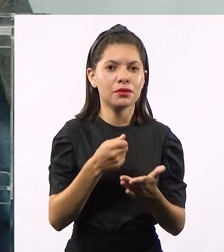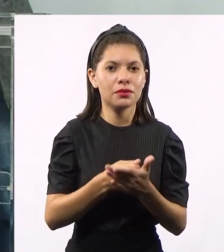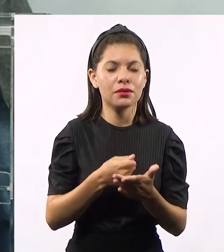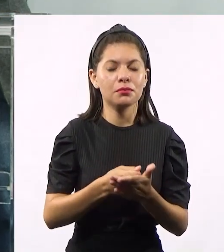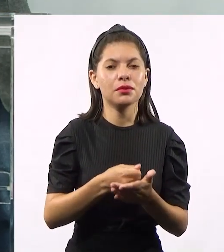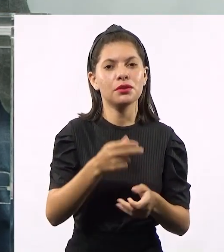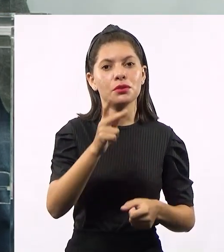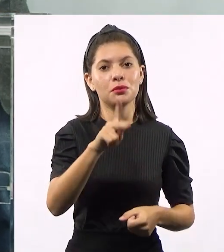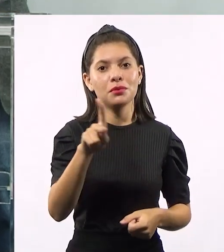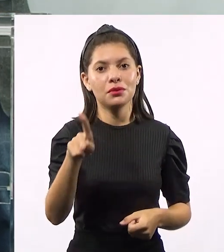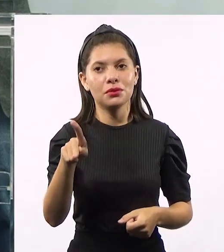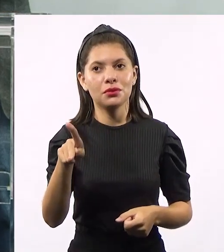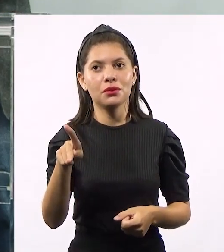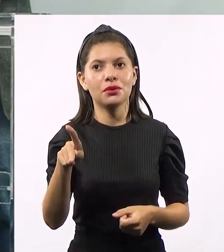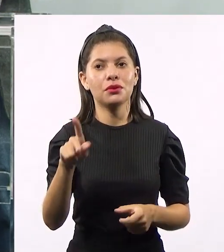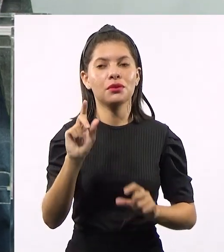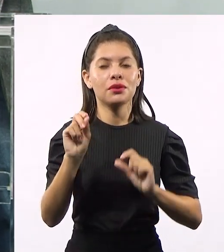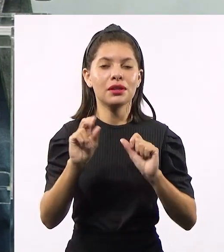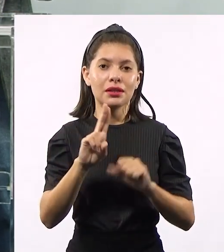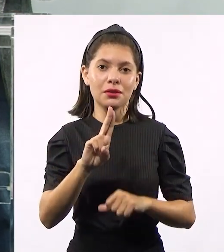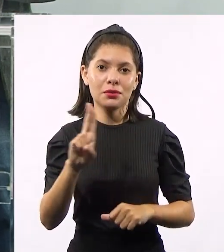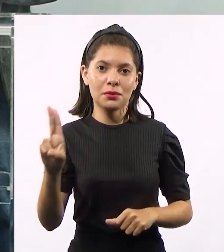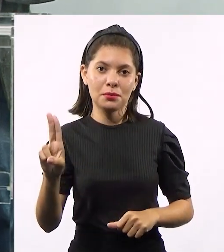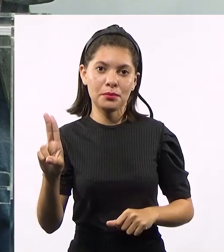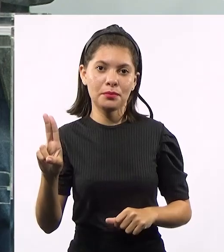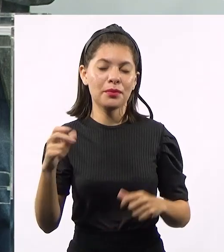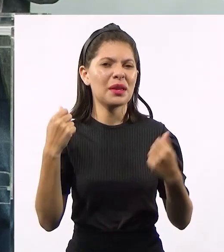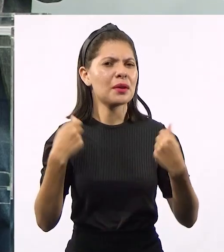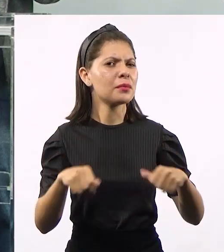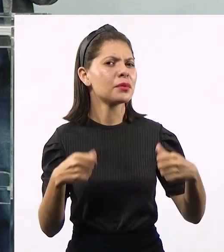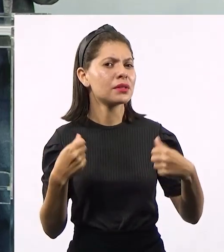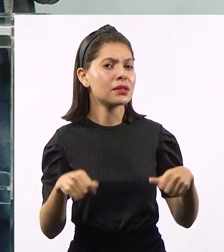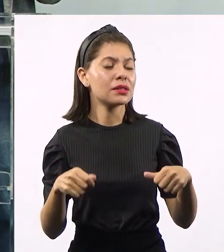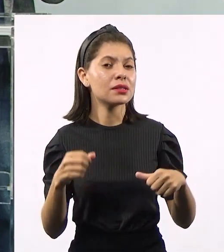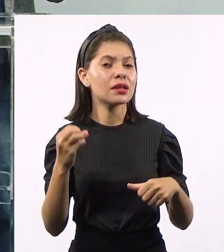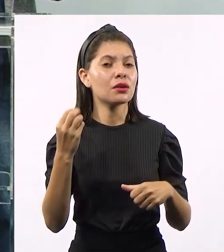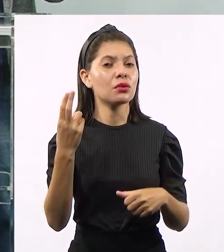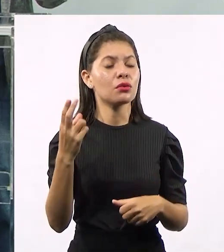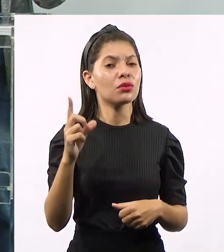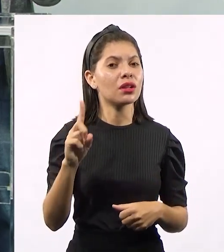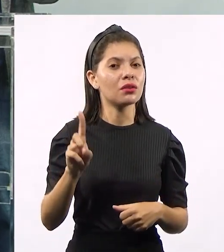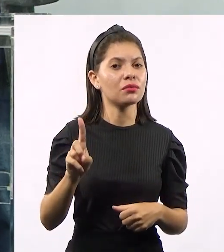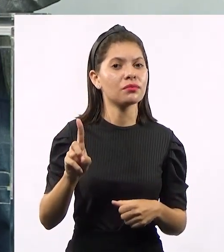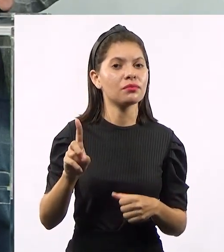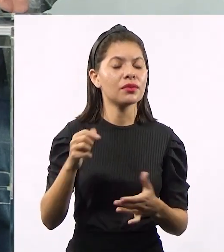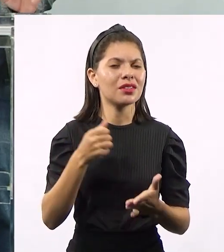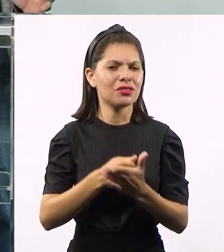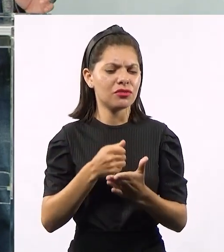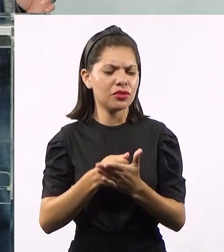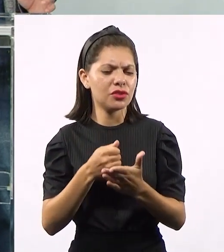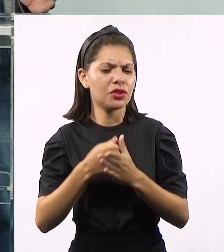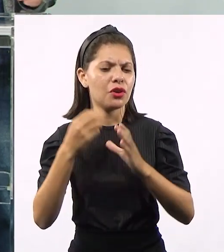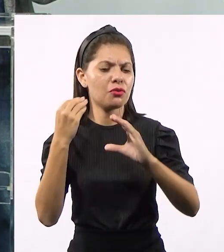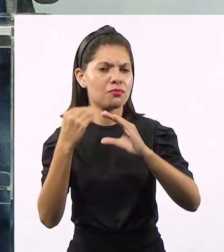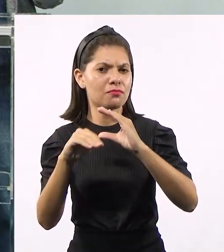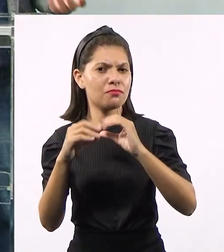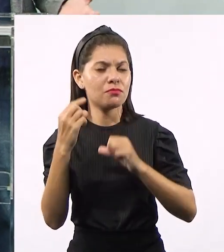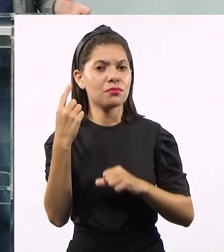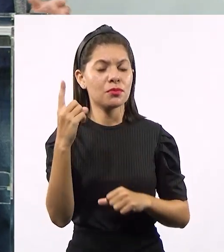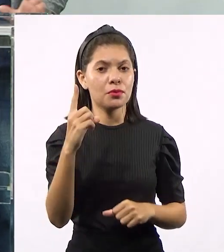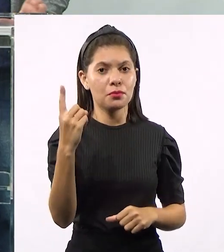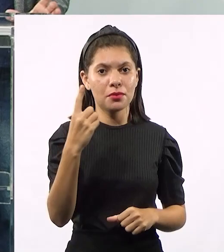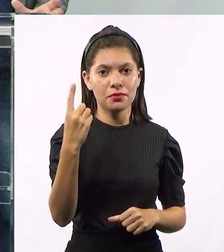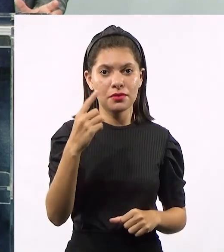vai ter que ter uma conta do Gmail. Então, você tem que ponderar se é necessário exigir que ele só envie uma vez ou se isso